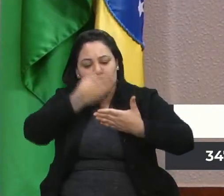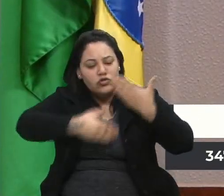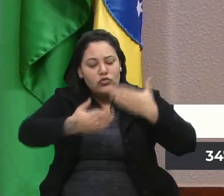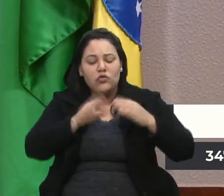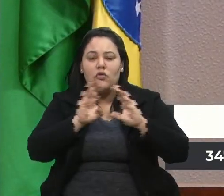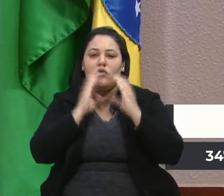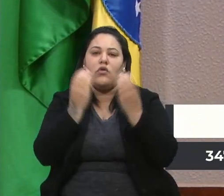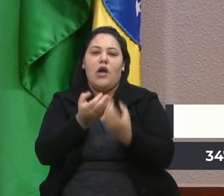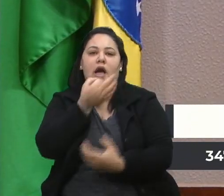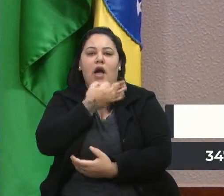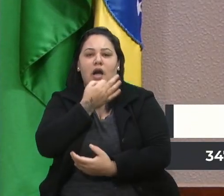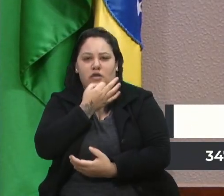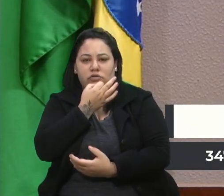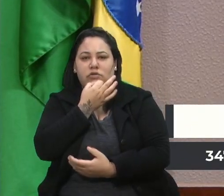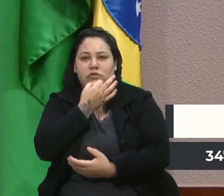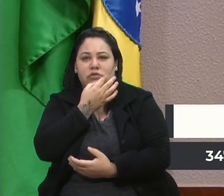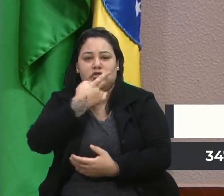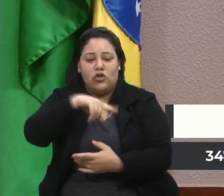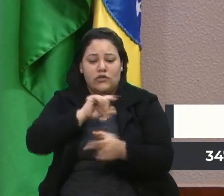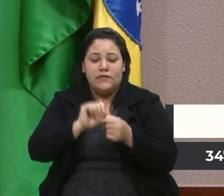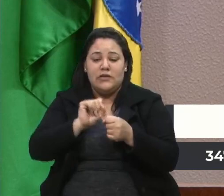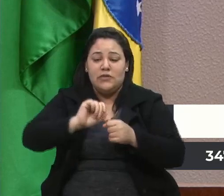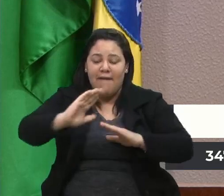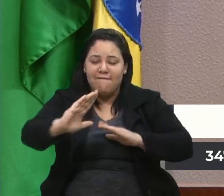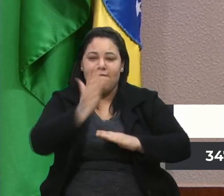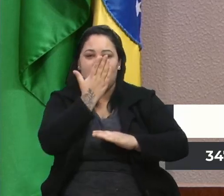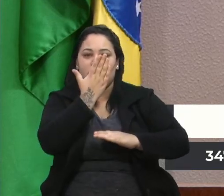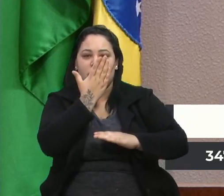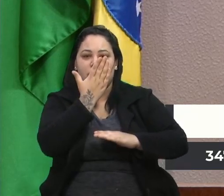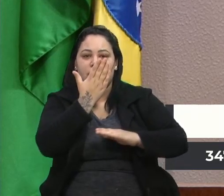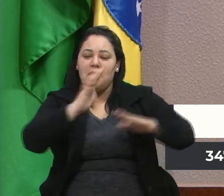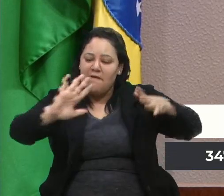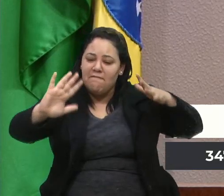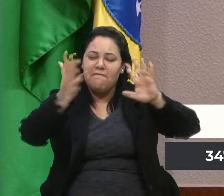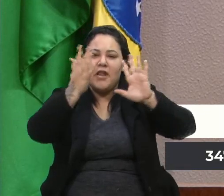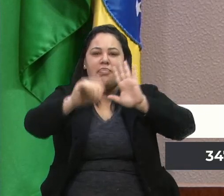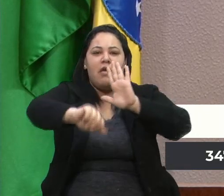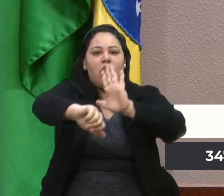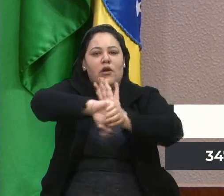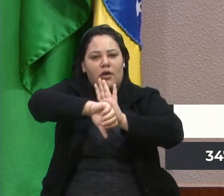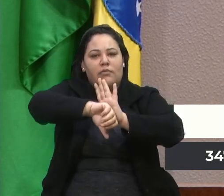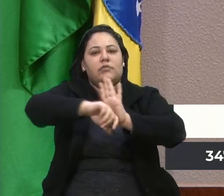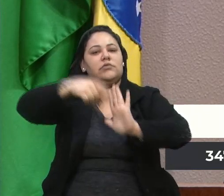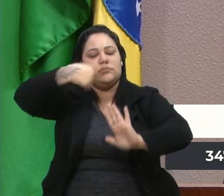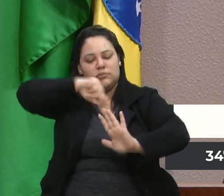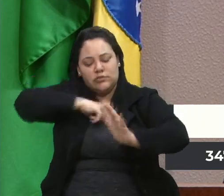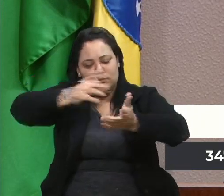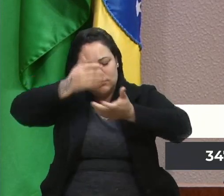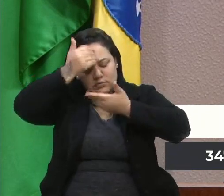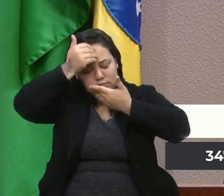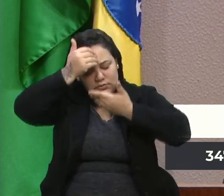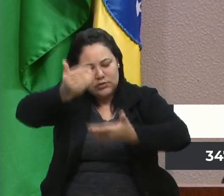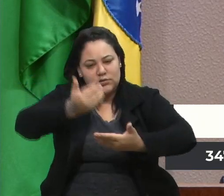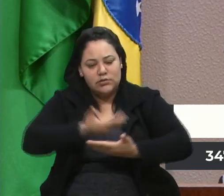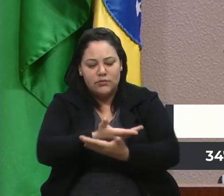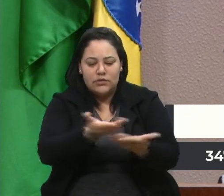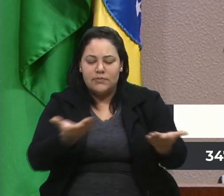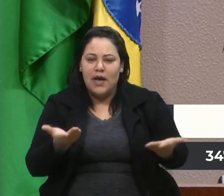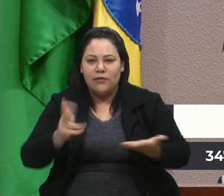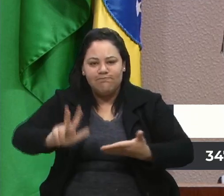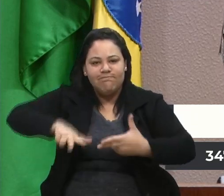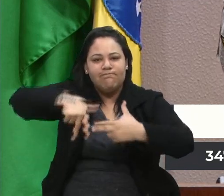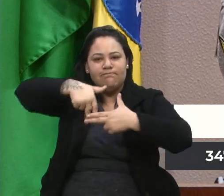para fazermos a primeira linha de frente ali no combate ao crime. Então, nós gostaríamos de agradecer o espaço que nos foi